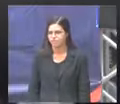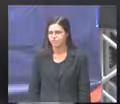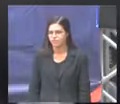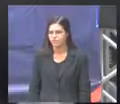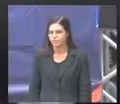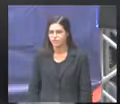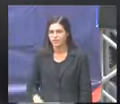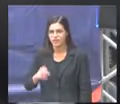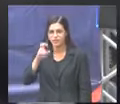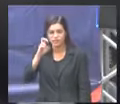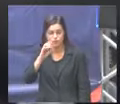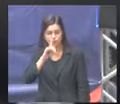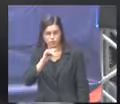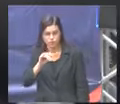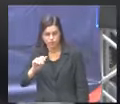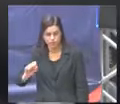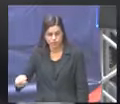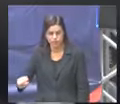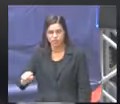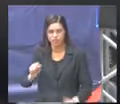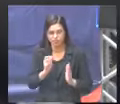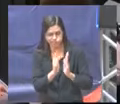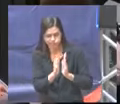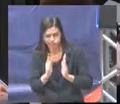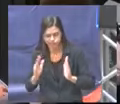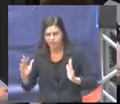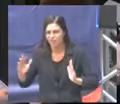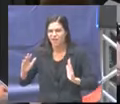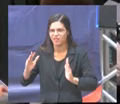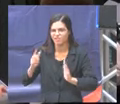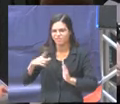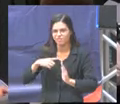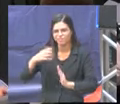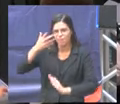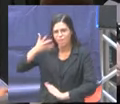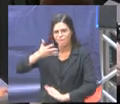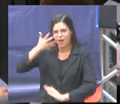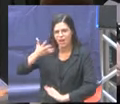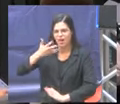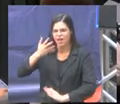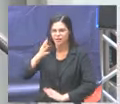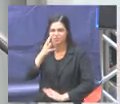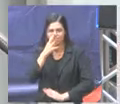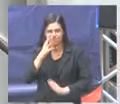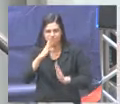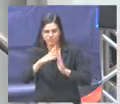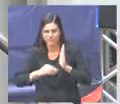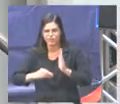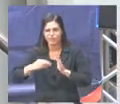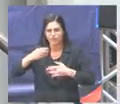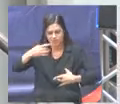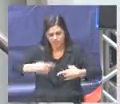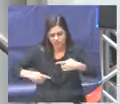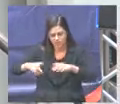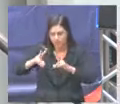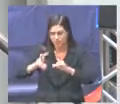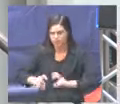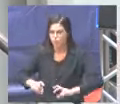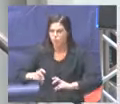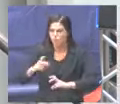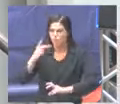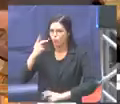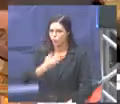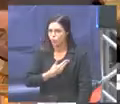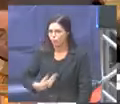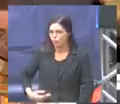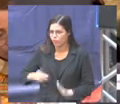Durante 5 dias de jornada, teremos painéis inspiradores que discutem temas como políticas públicas, direitos